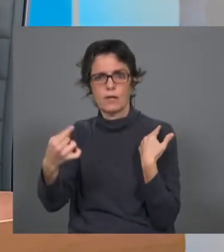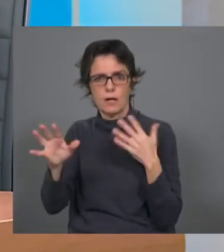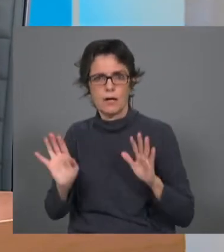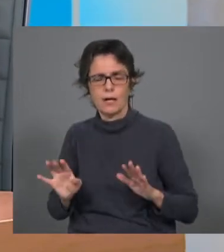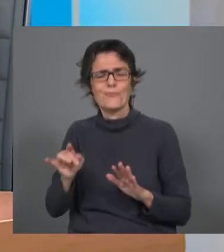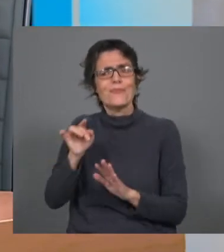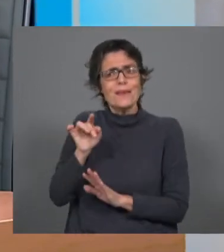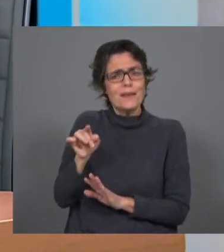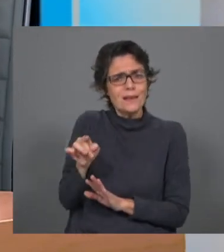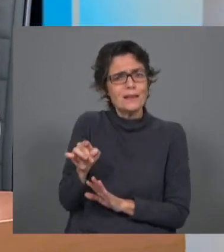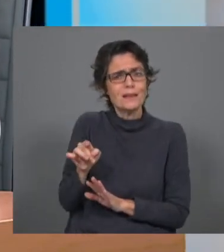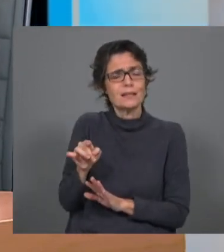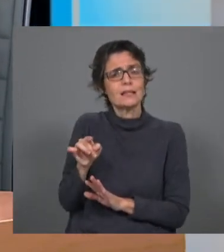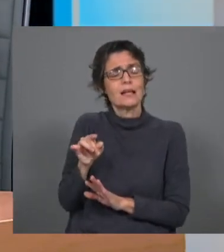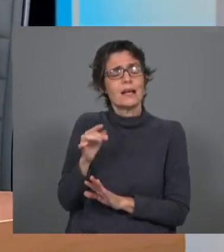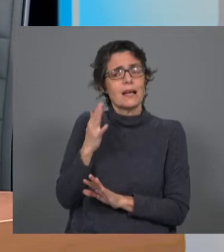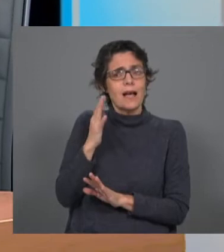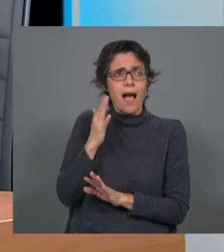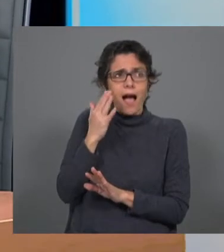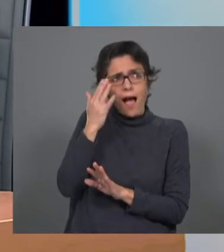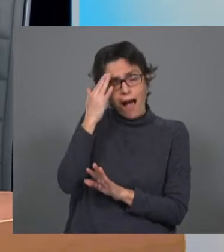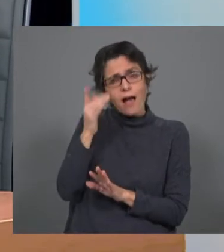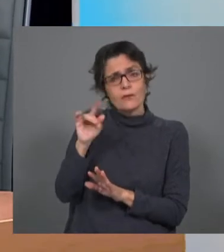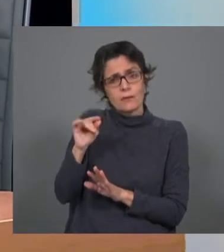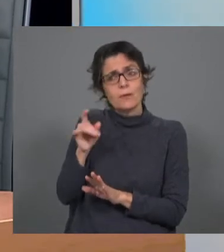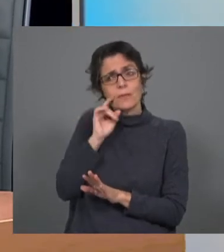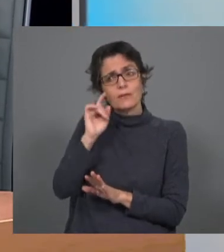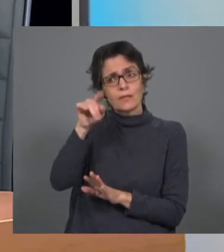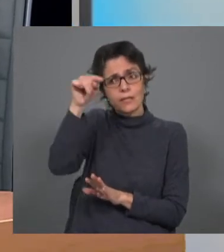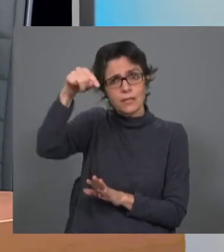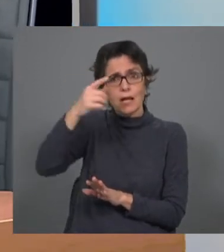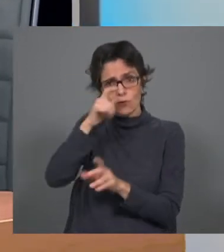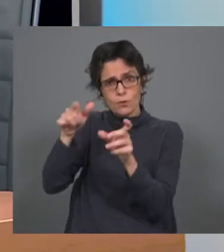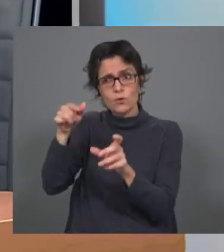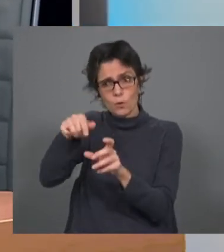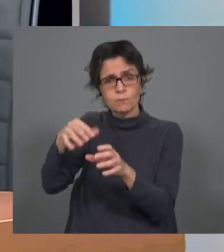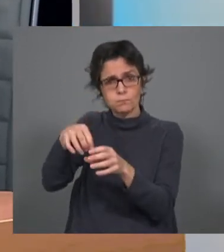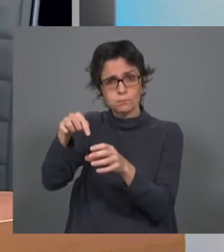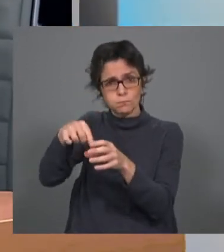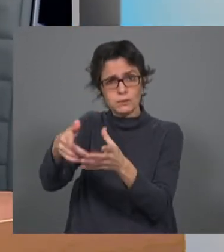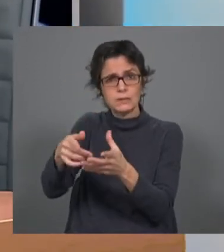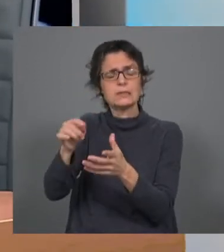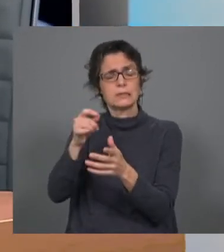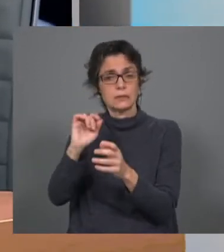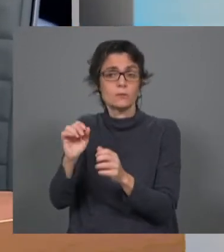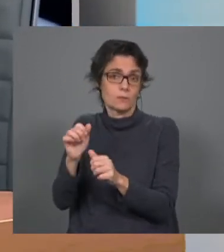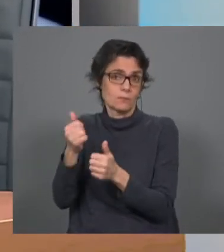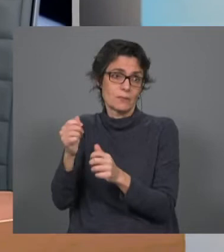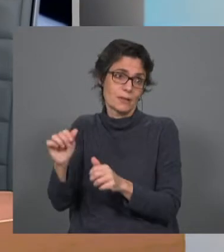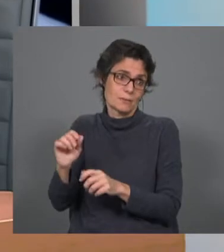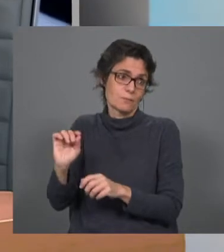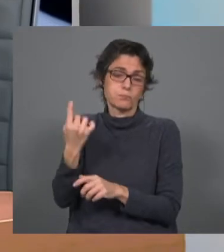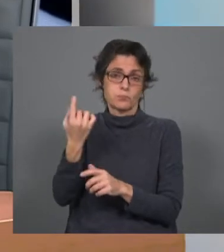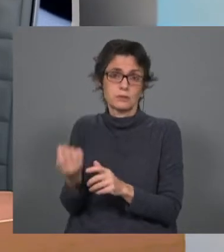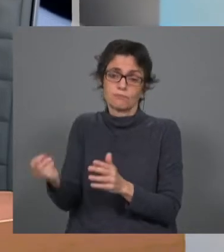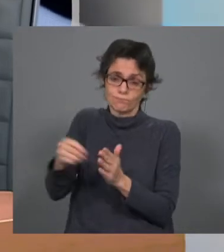nesses casos, até para salvaguarda dos utentes, será conveniente terem sido incluídos nas listas de